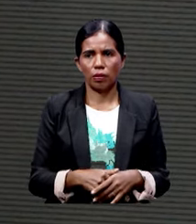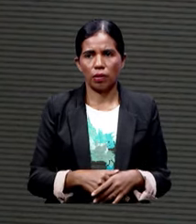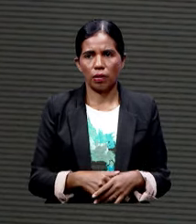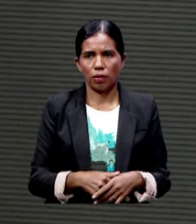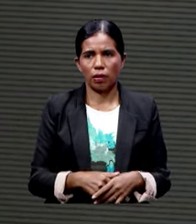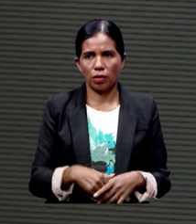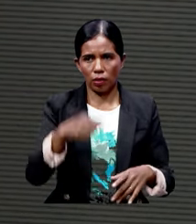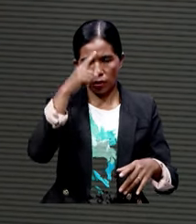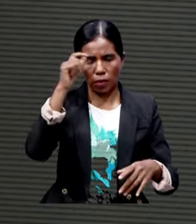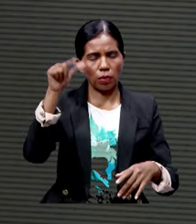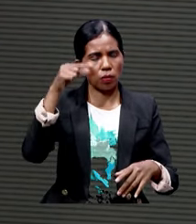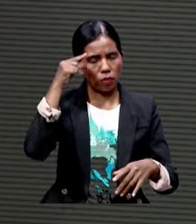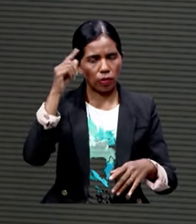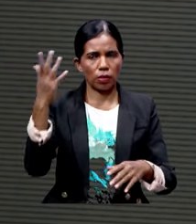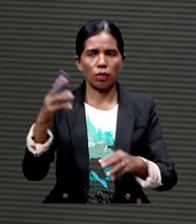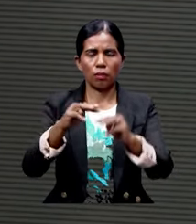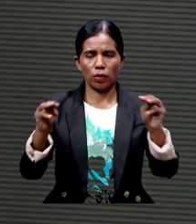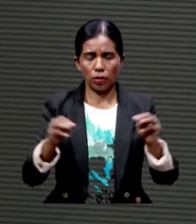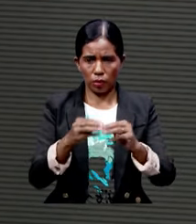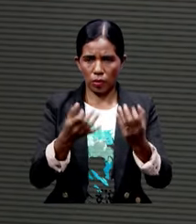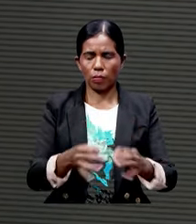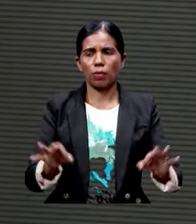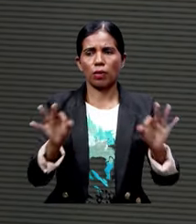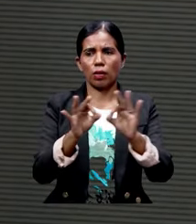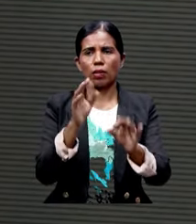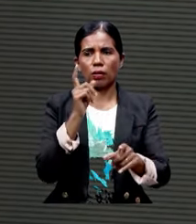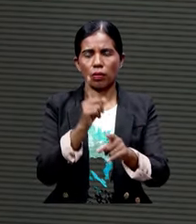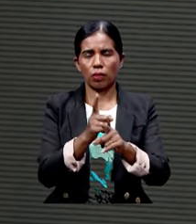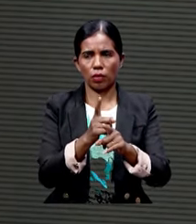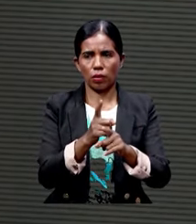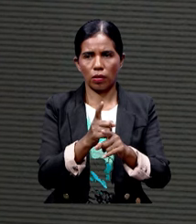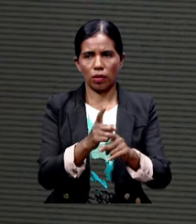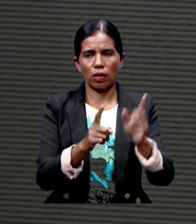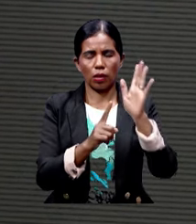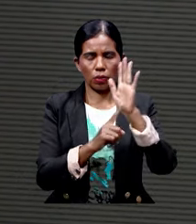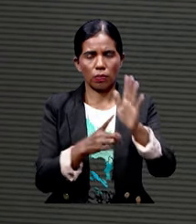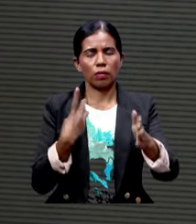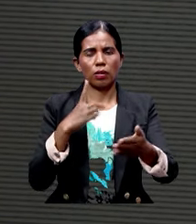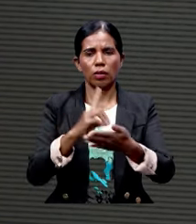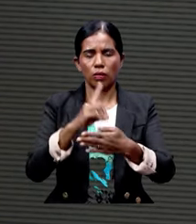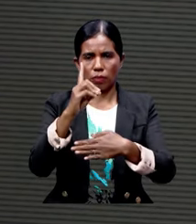Também o governo local, importante que temos, é tudo importante.